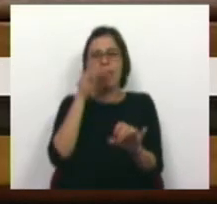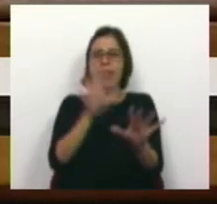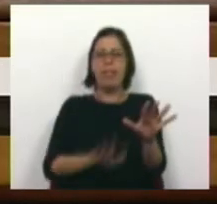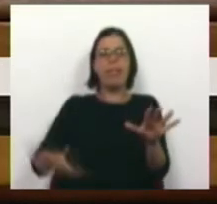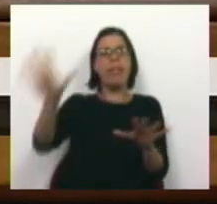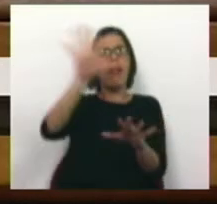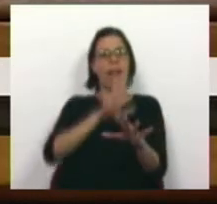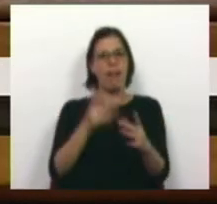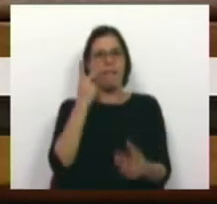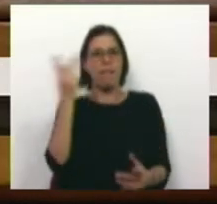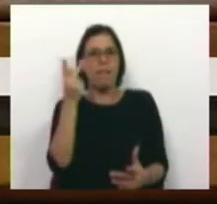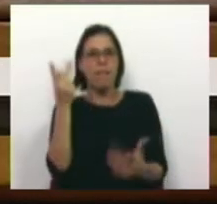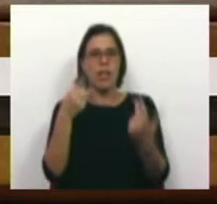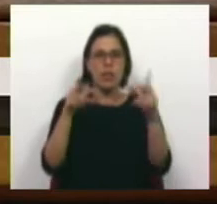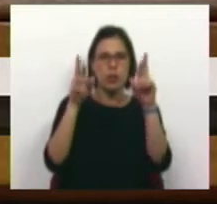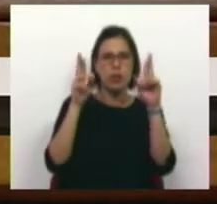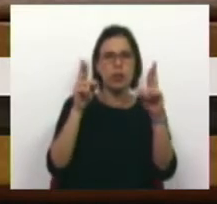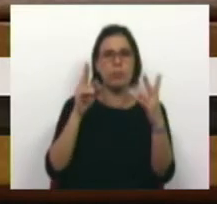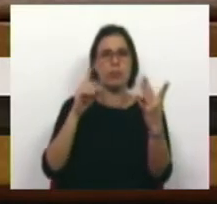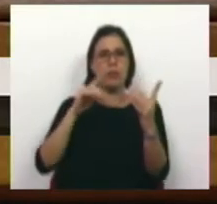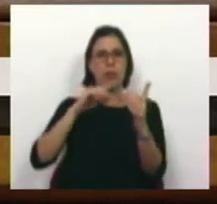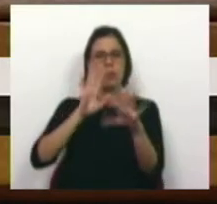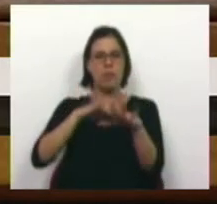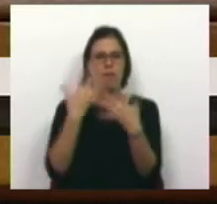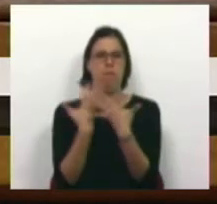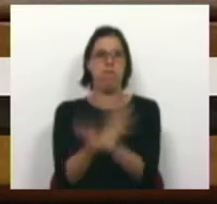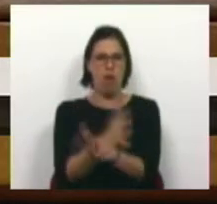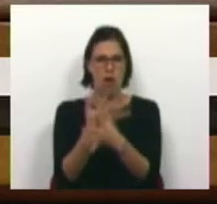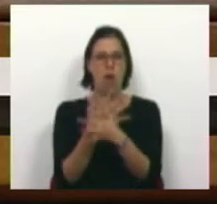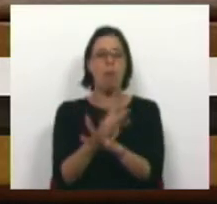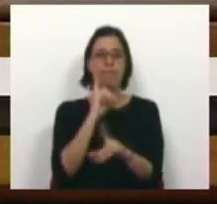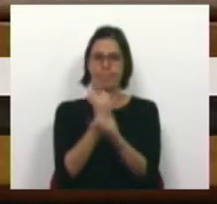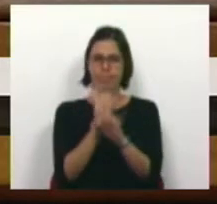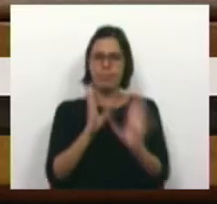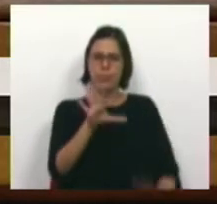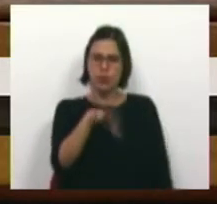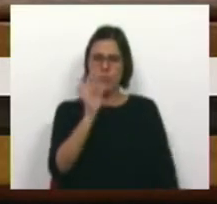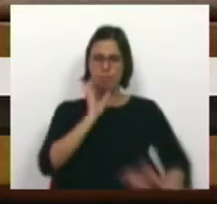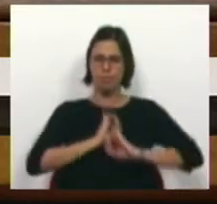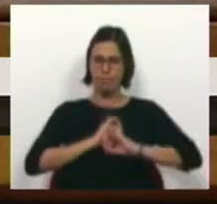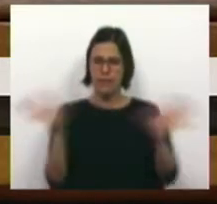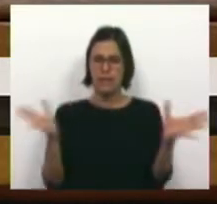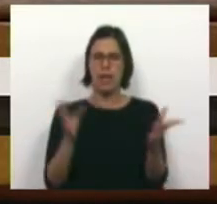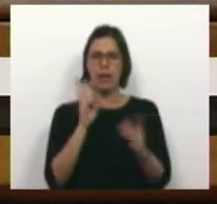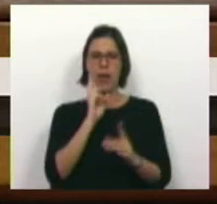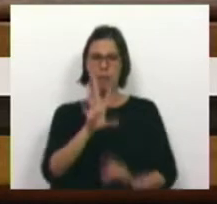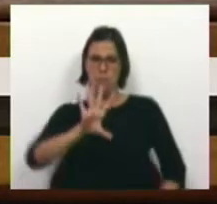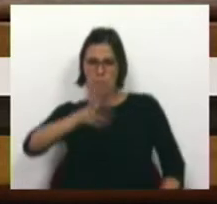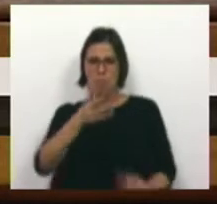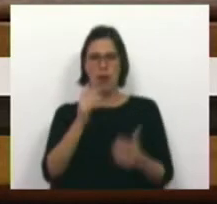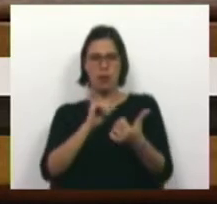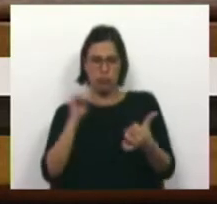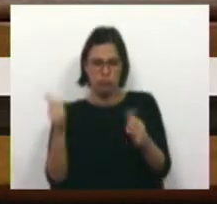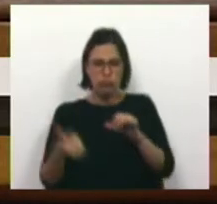territórios, de vidas e de esperanças nos furacões do fogo, exige escolhas claras para o desenho de um país